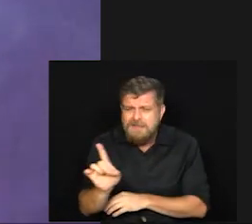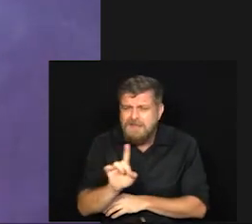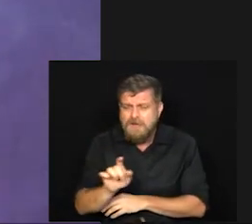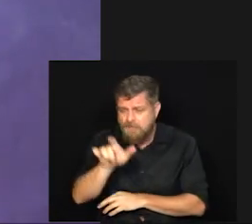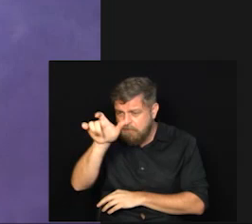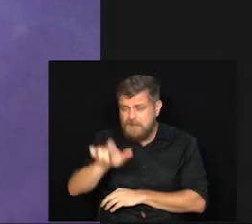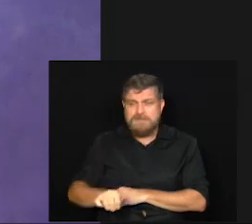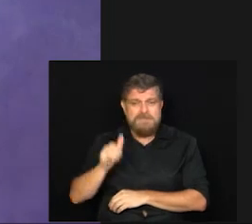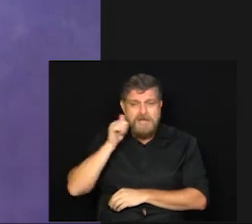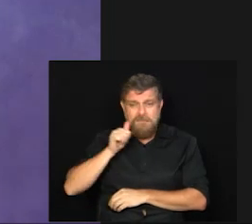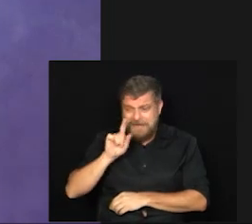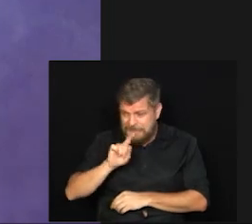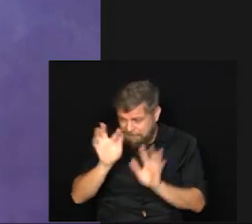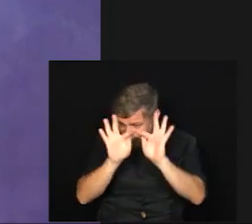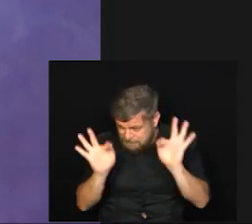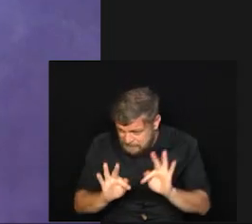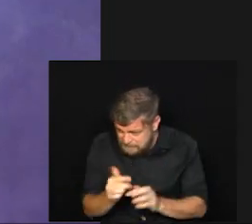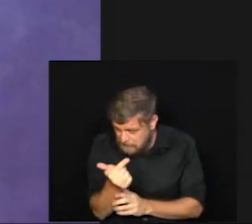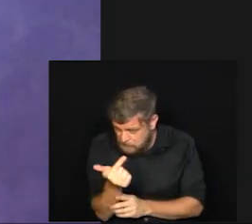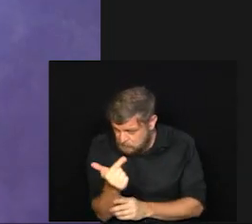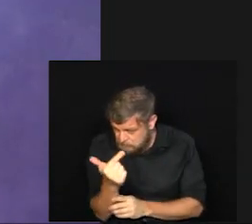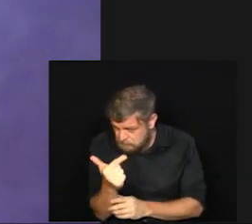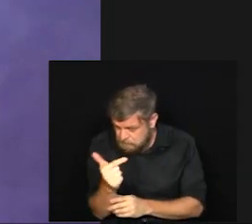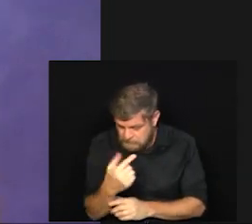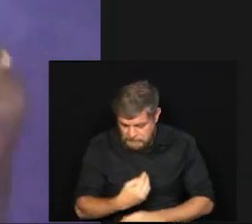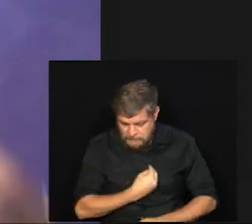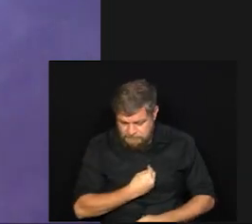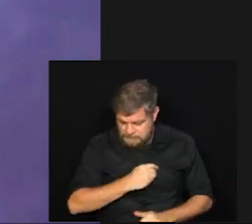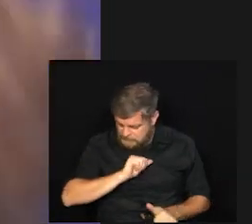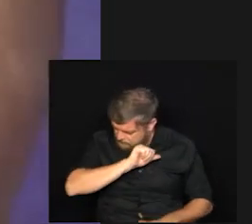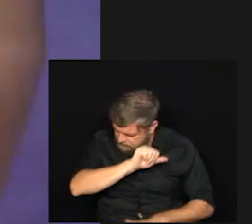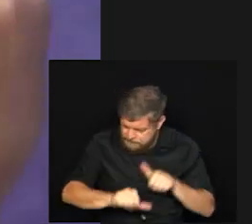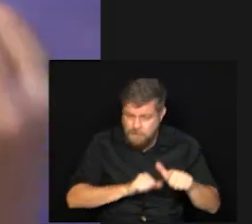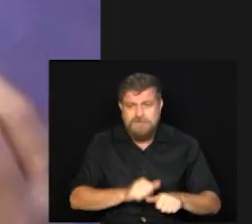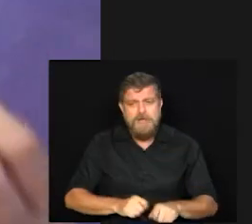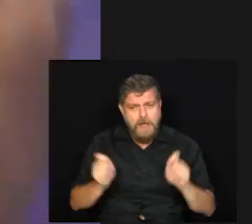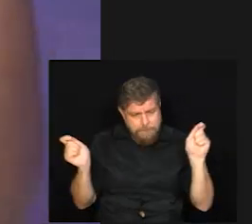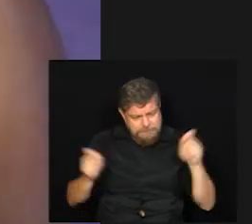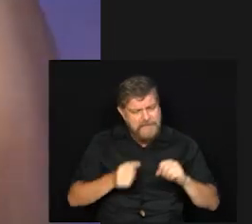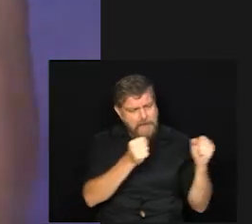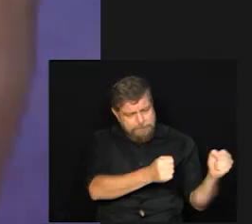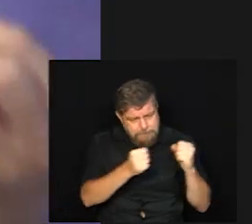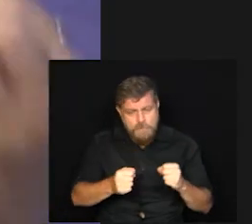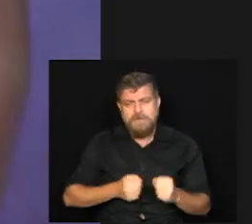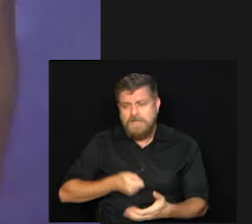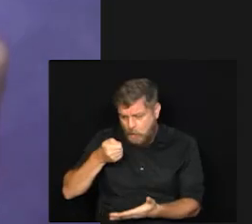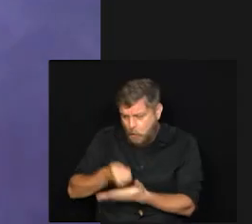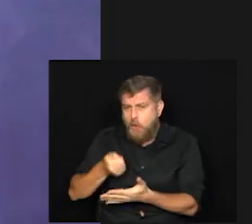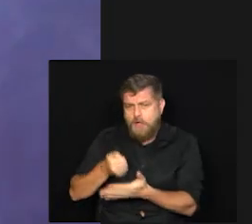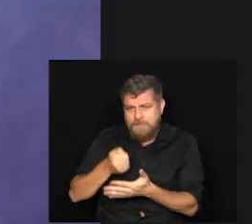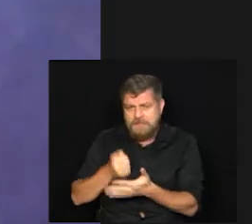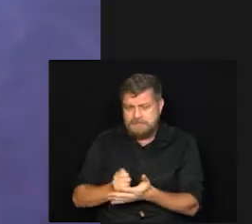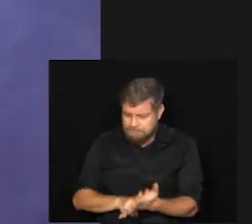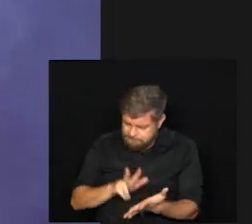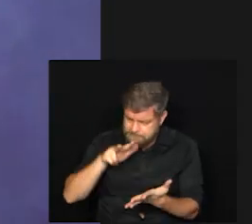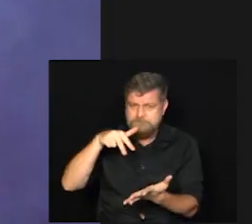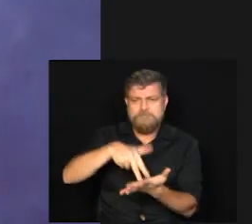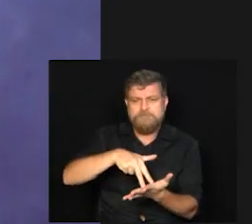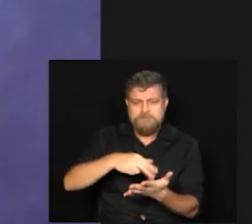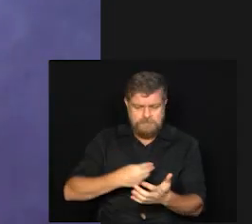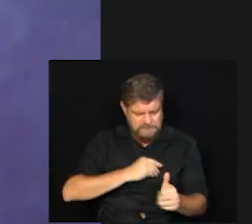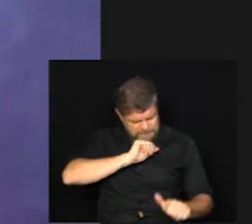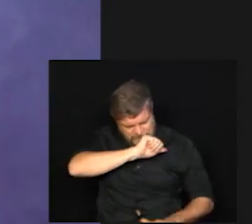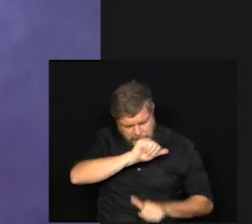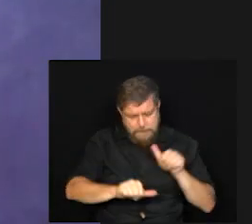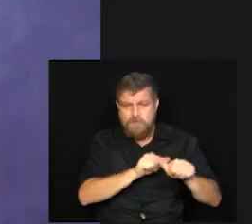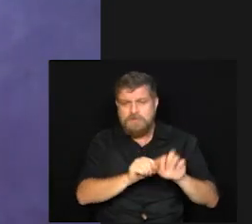você não estiver satisfeita com a situação que você está vivendo, você tem o poder e o dever de ir lá e modificar em